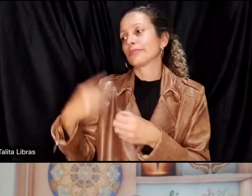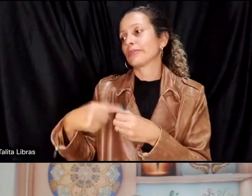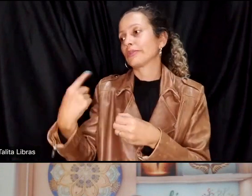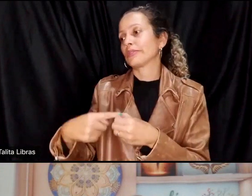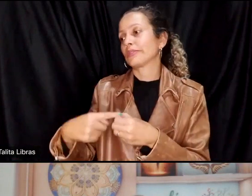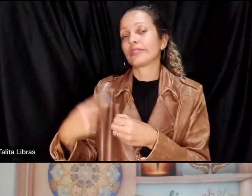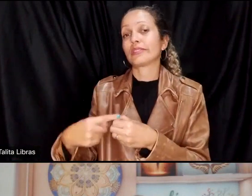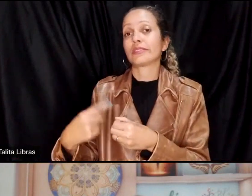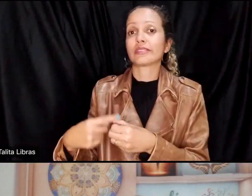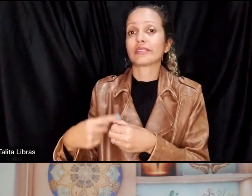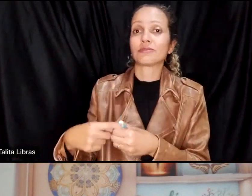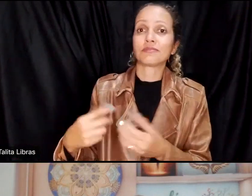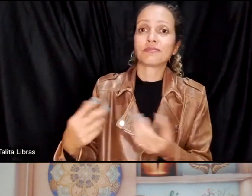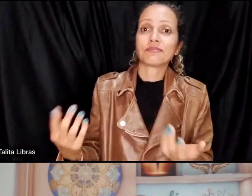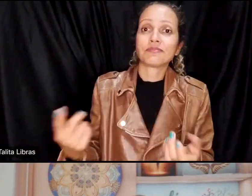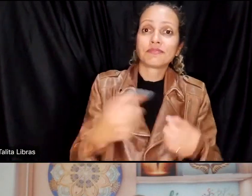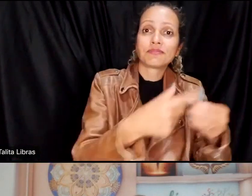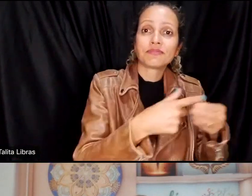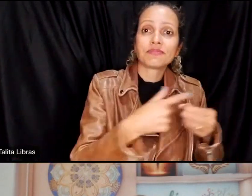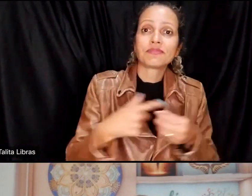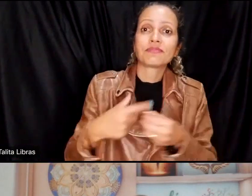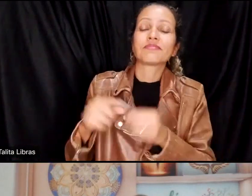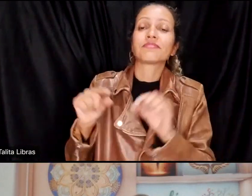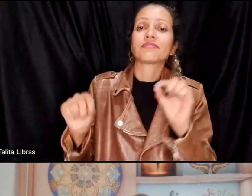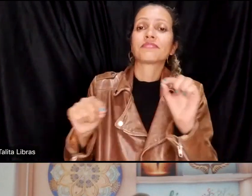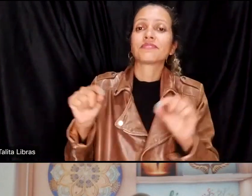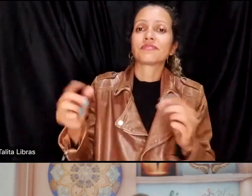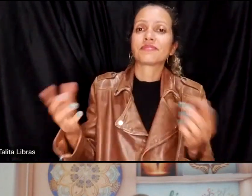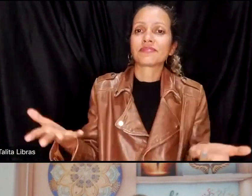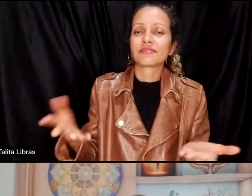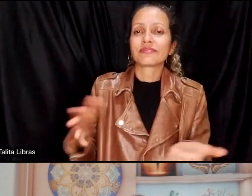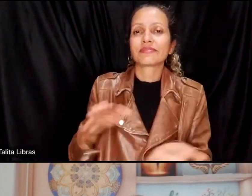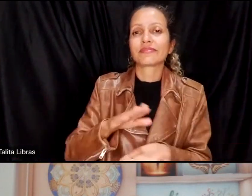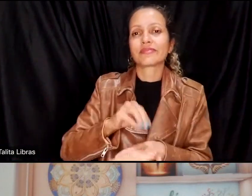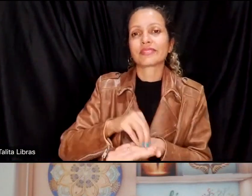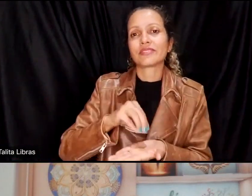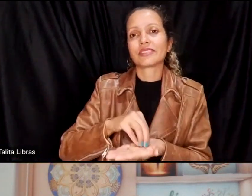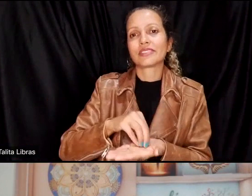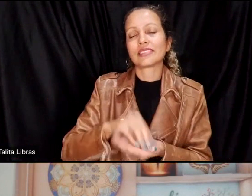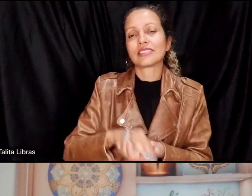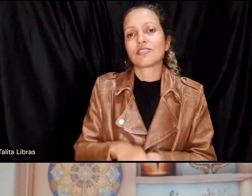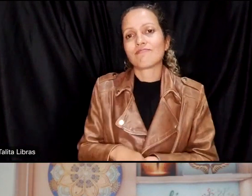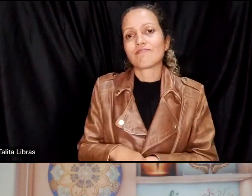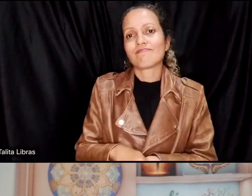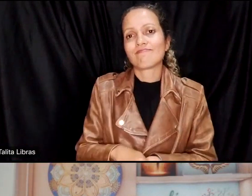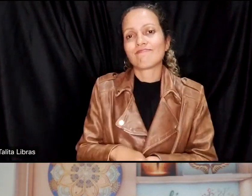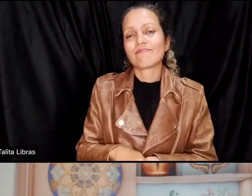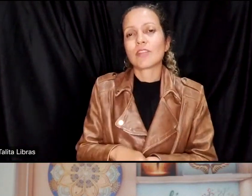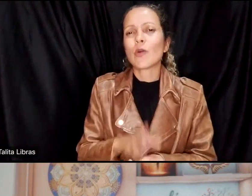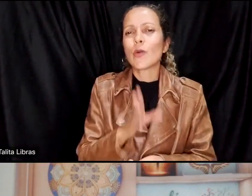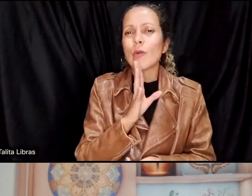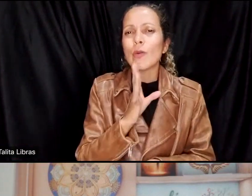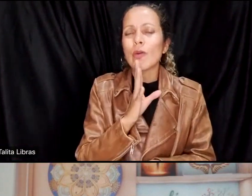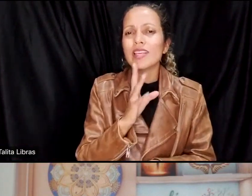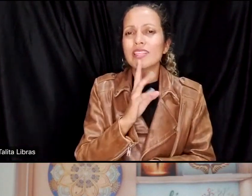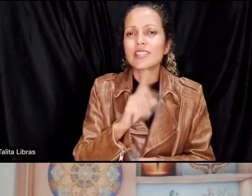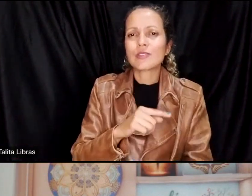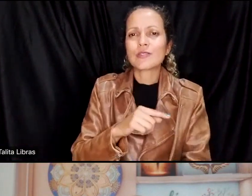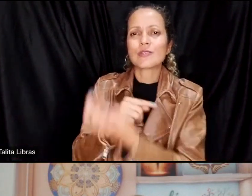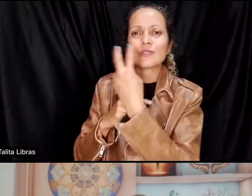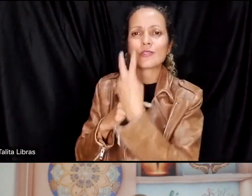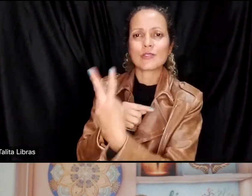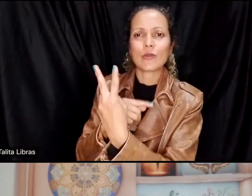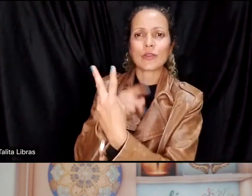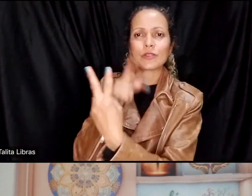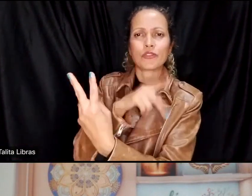mas na hora de interpretar, ai, vamos fazer dupla docência. já ouviu falar nisso? Eu já,